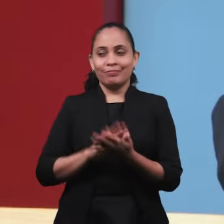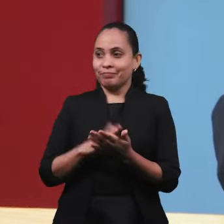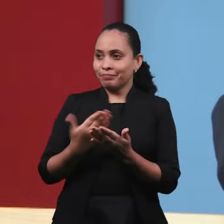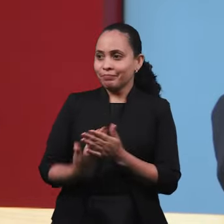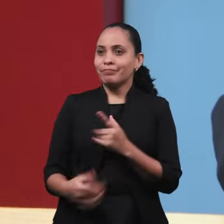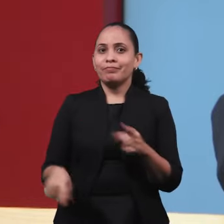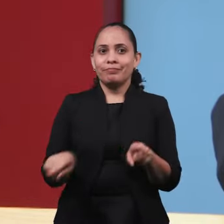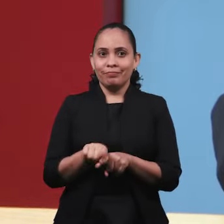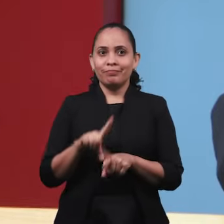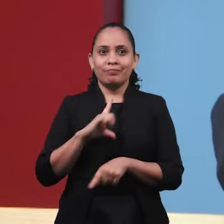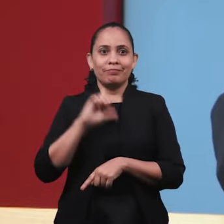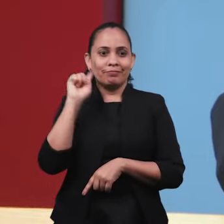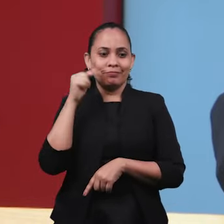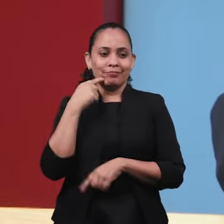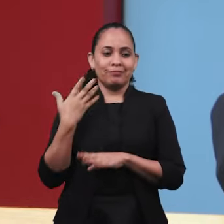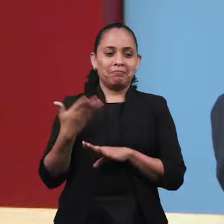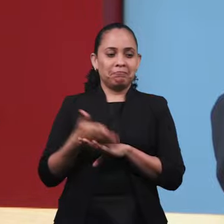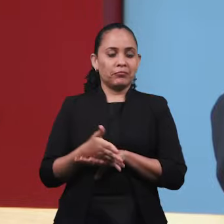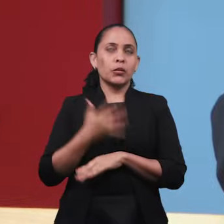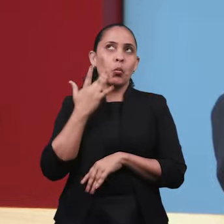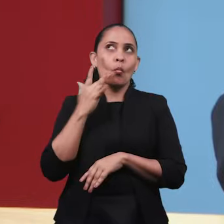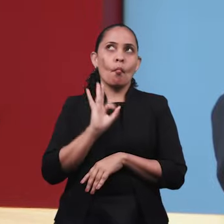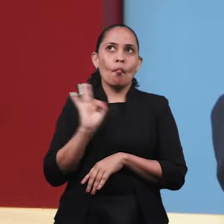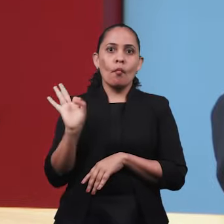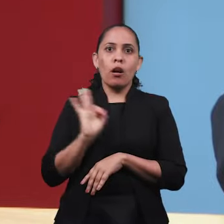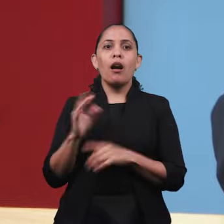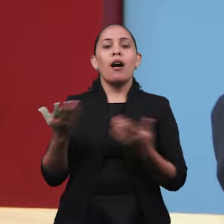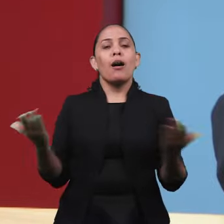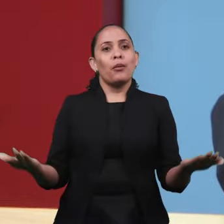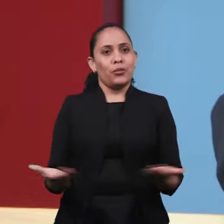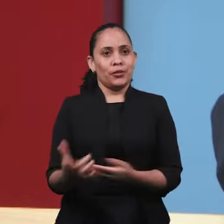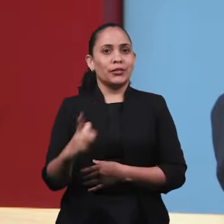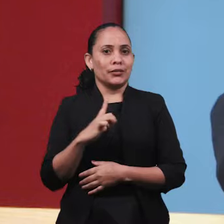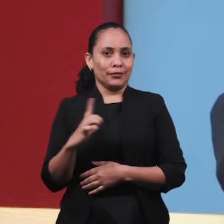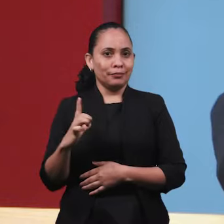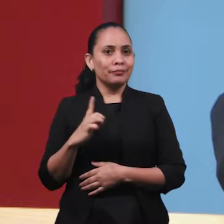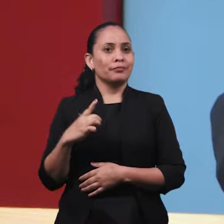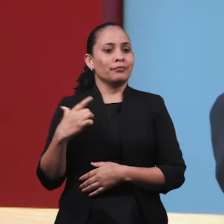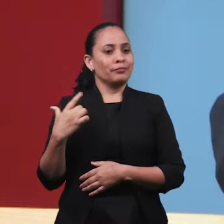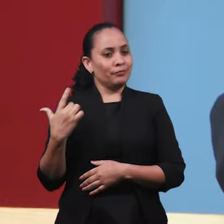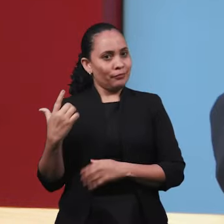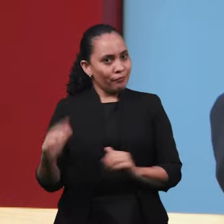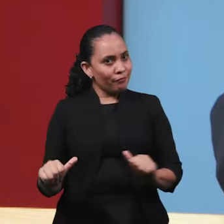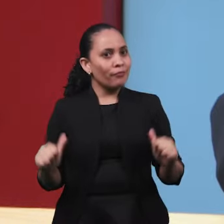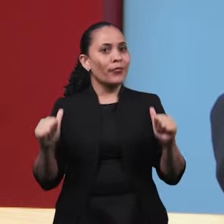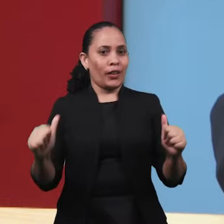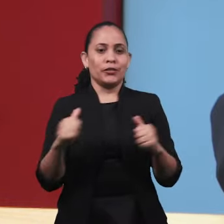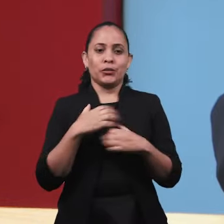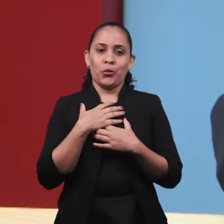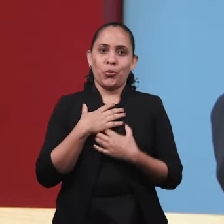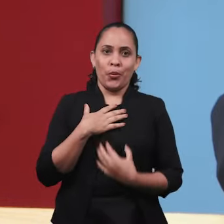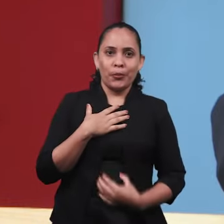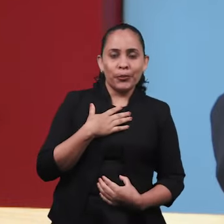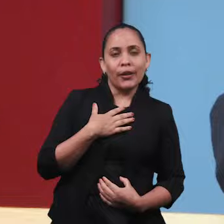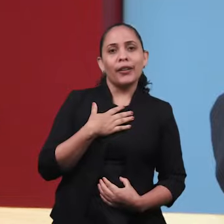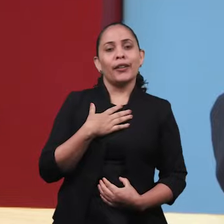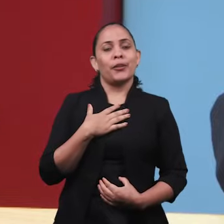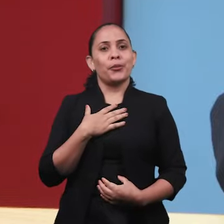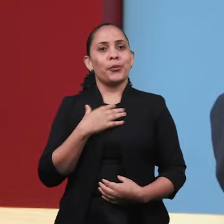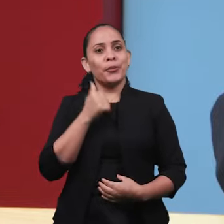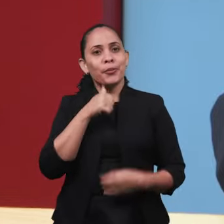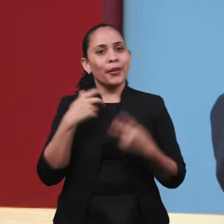intérpretes, ver aquele surdo que entrou não sabendo nada e hoje está trabalhando na obra, hoje é um obreiro, é uma senhora